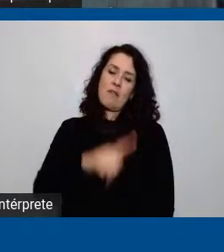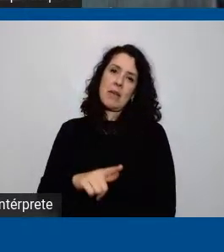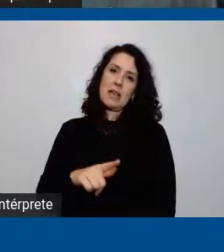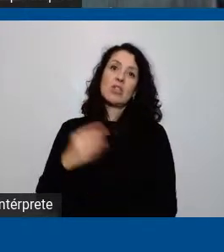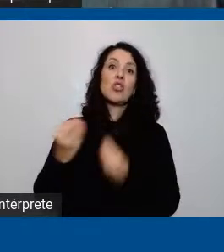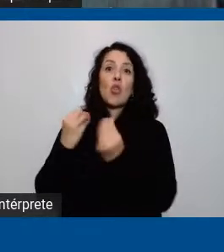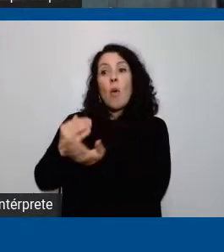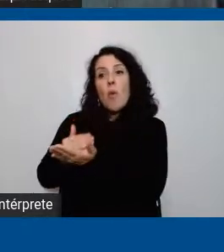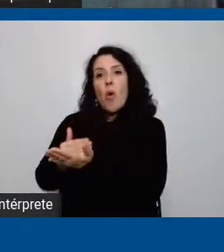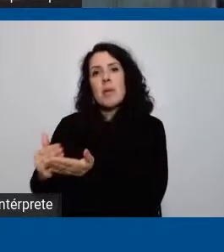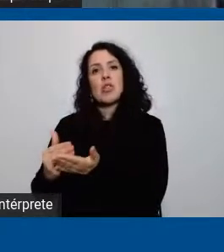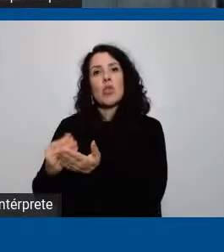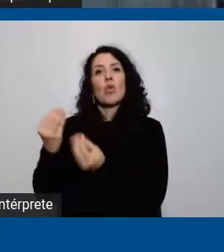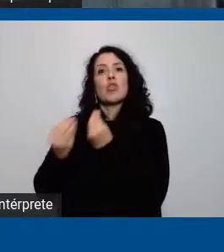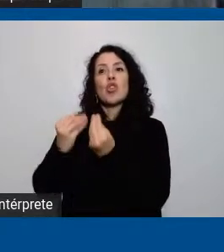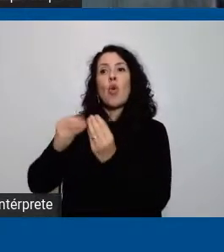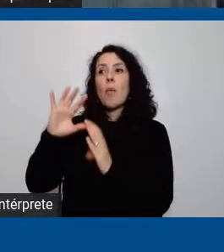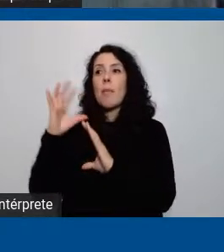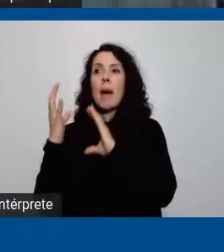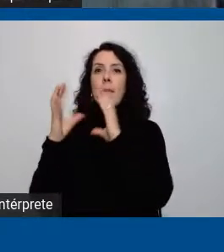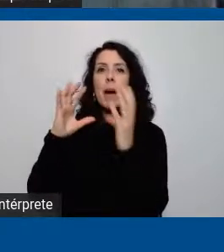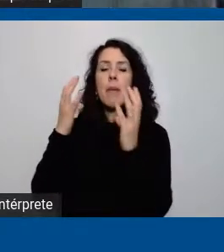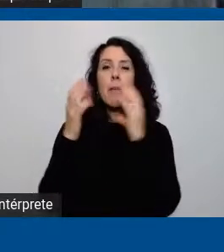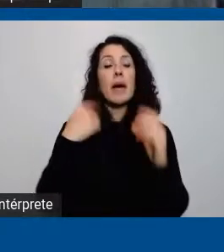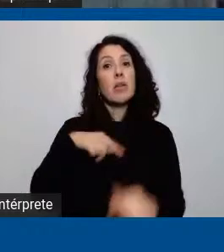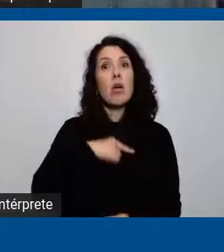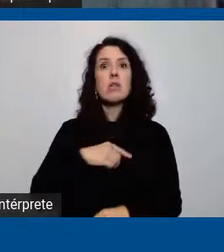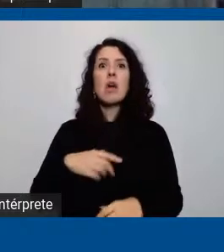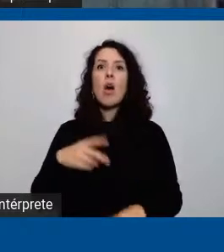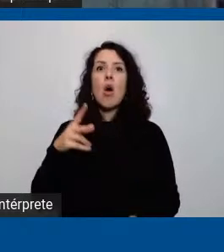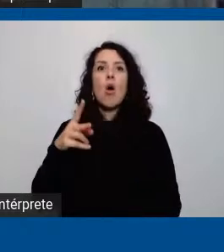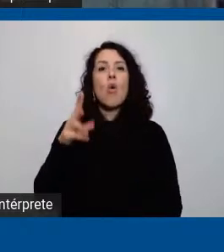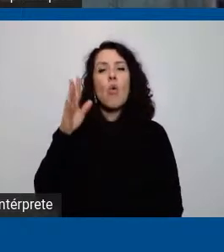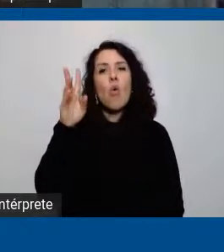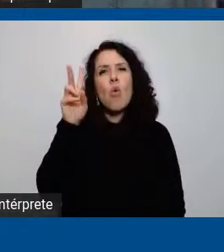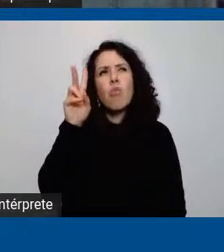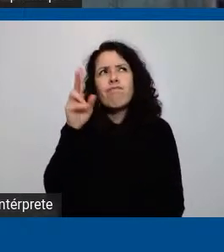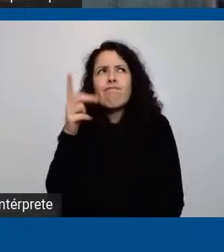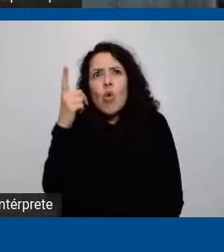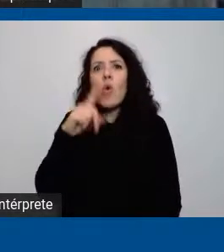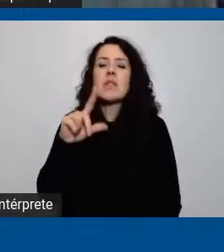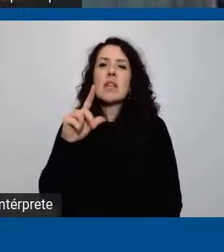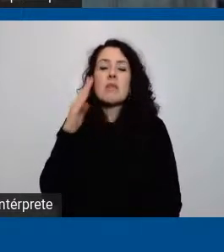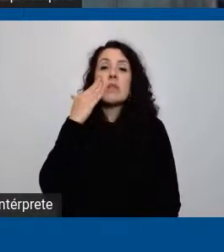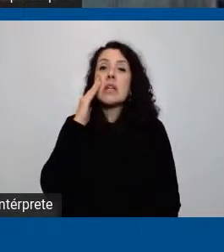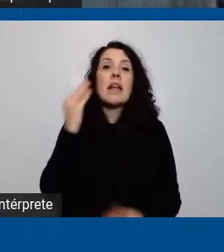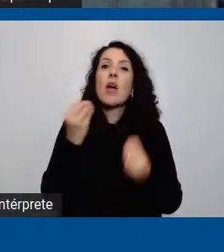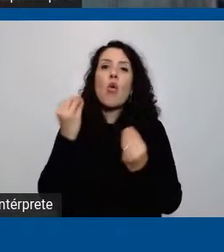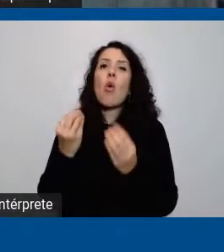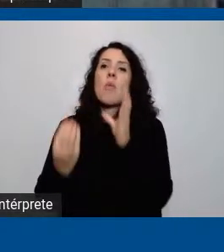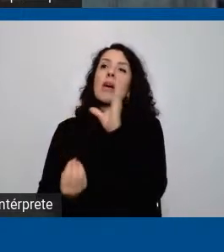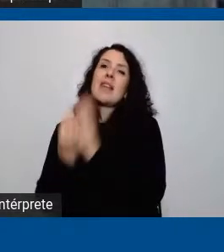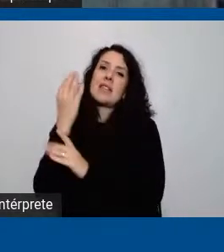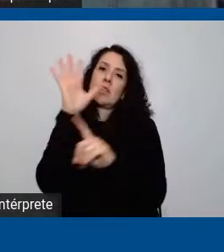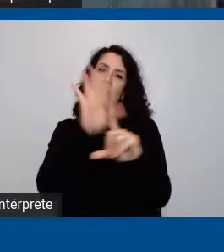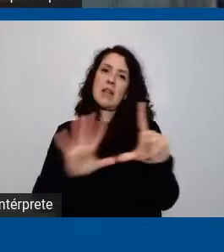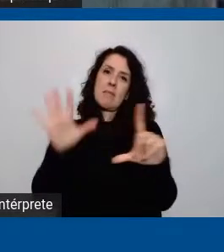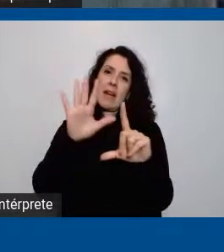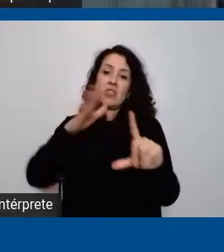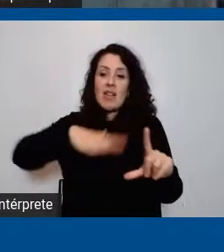uma interpretação mais densa, mais rica, né, desse processo de criação de imagens, né, no campo da fotografia.